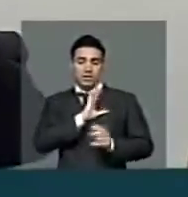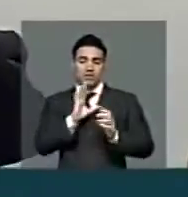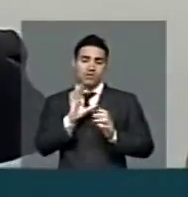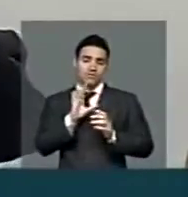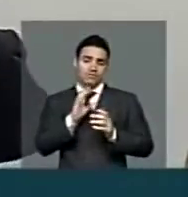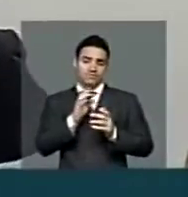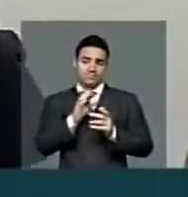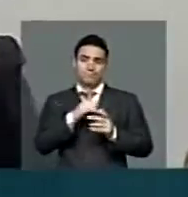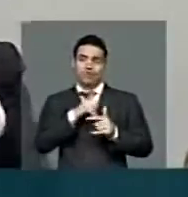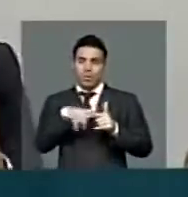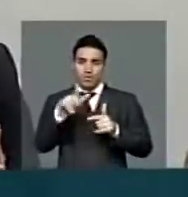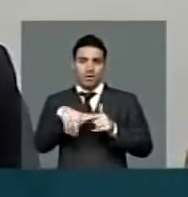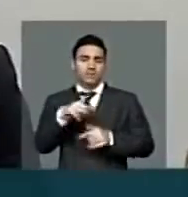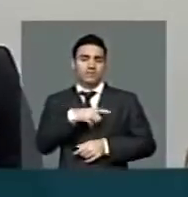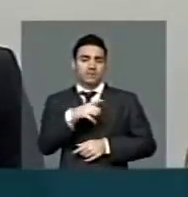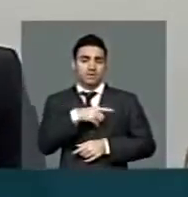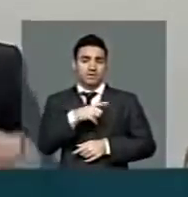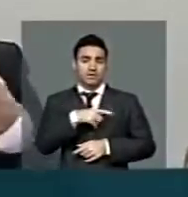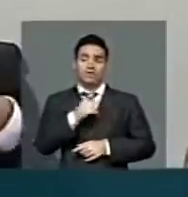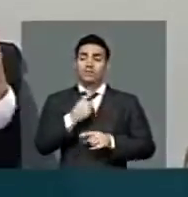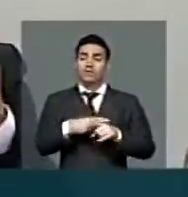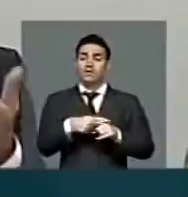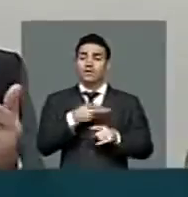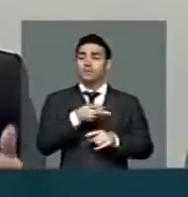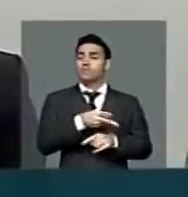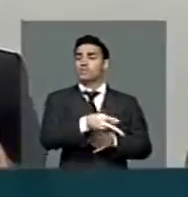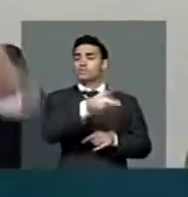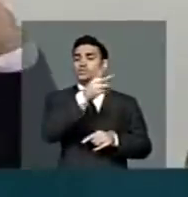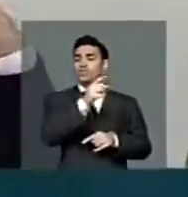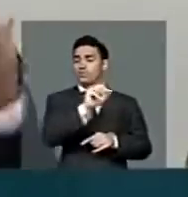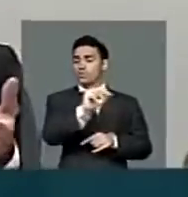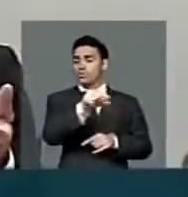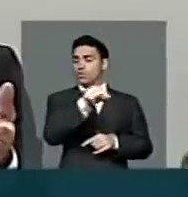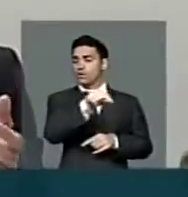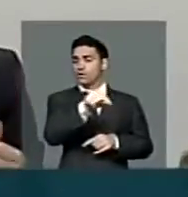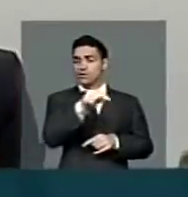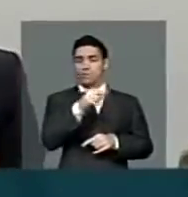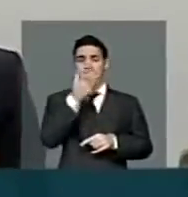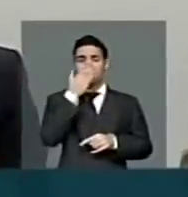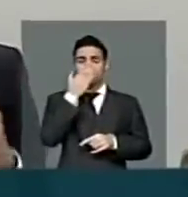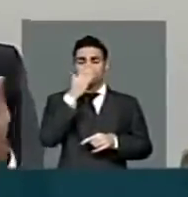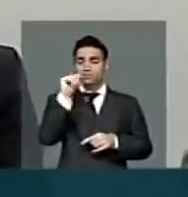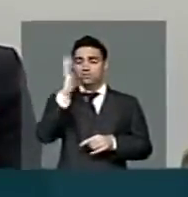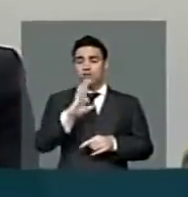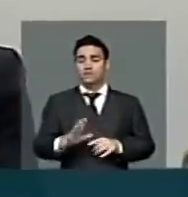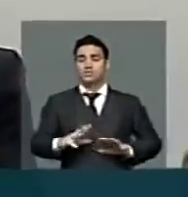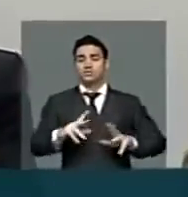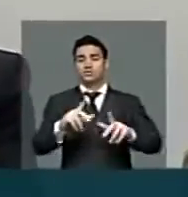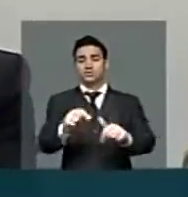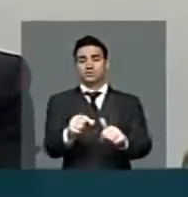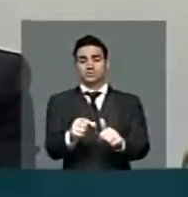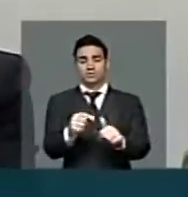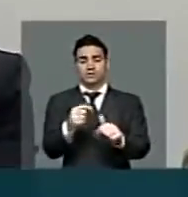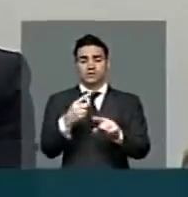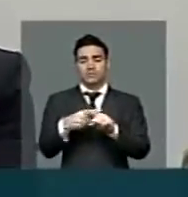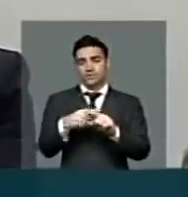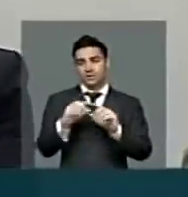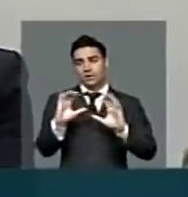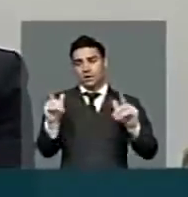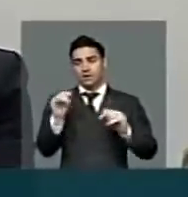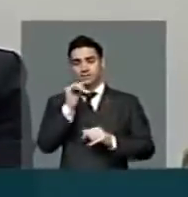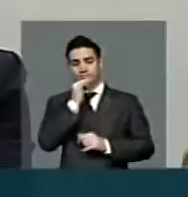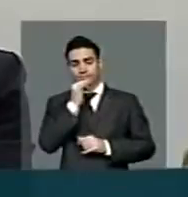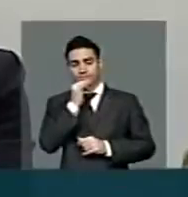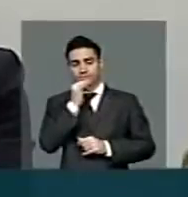que as casas operam, mesmo sendo crime? Por que existem casas de prostituição Brasil afora? Porque, é claro que quando